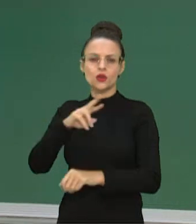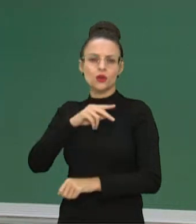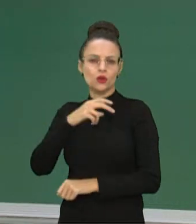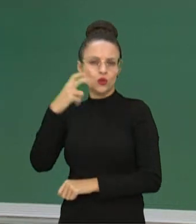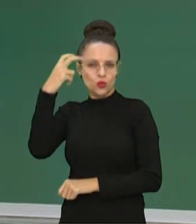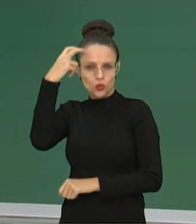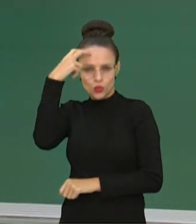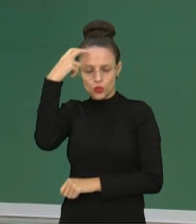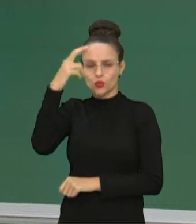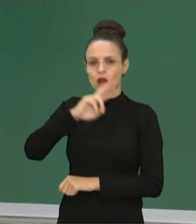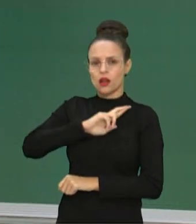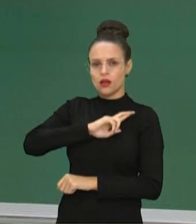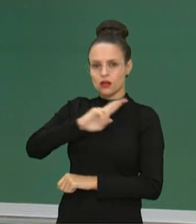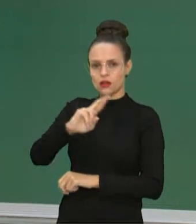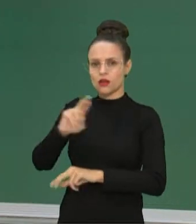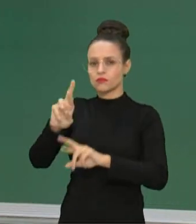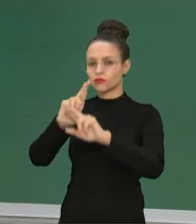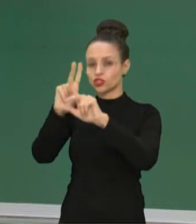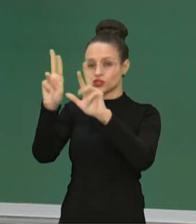religiões,